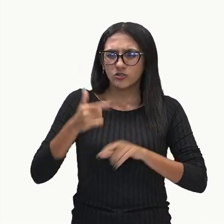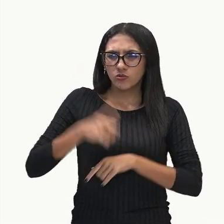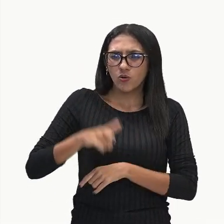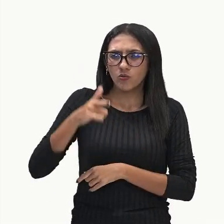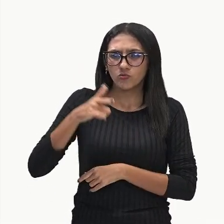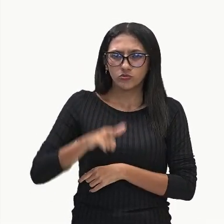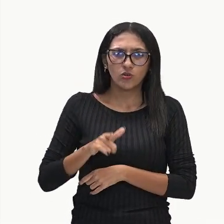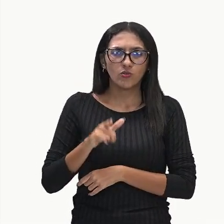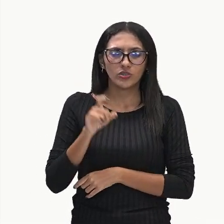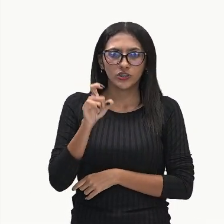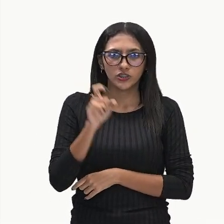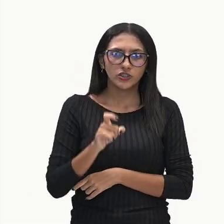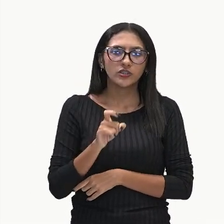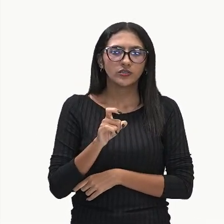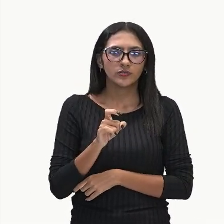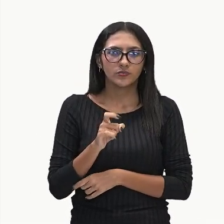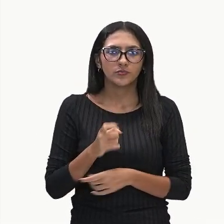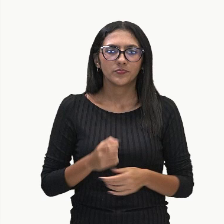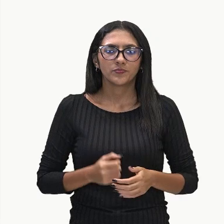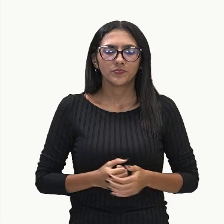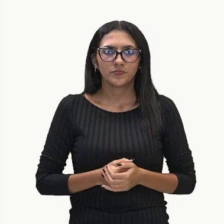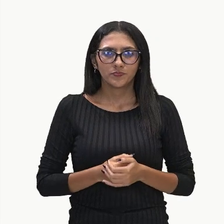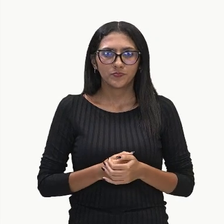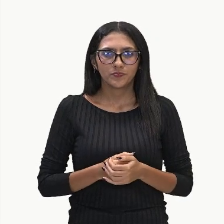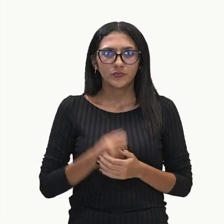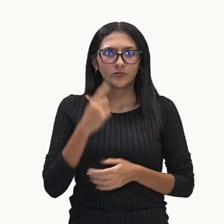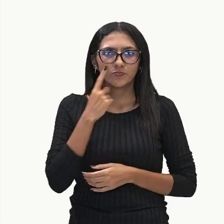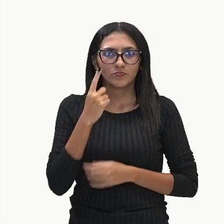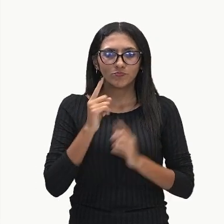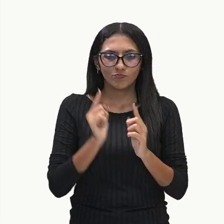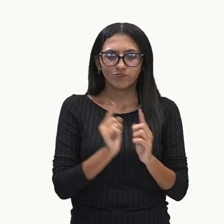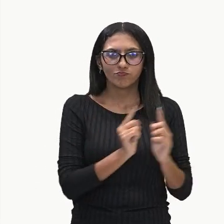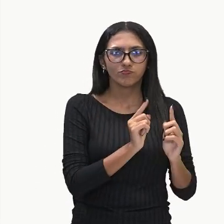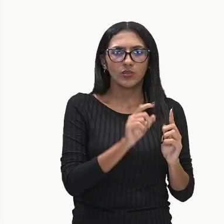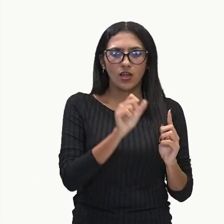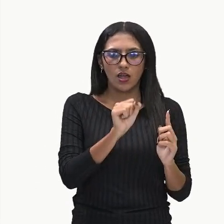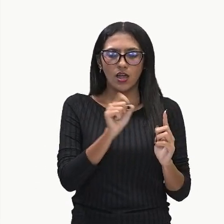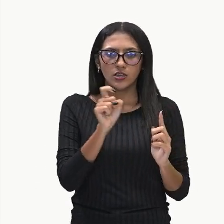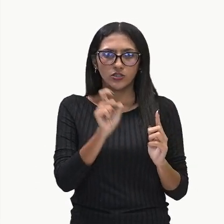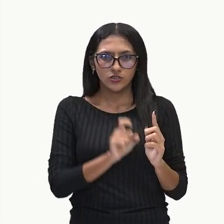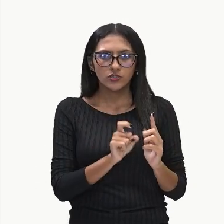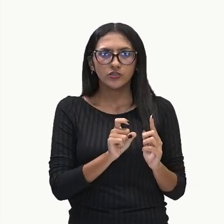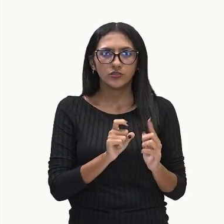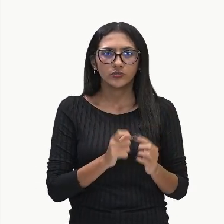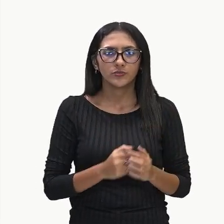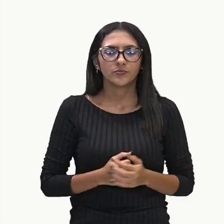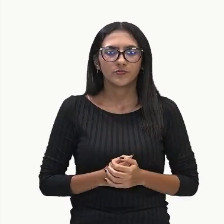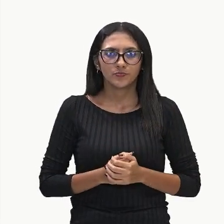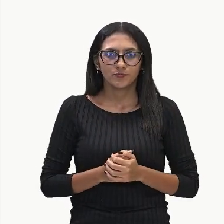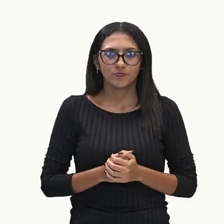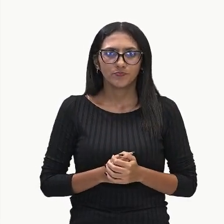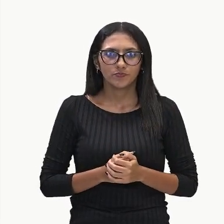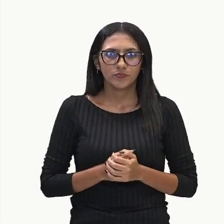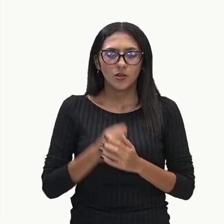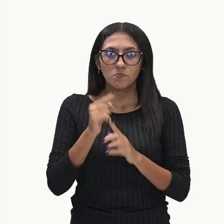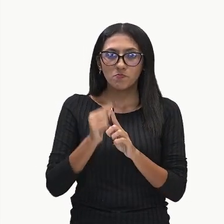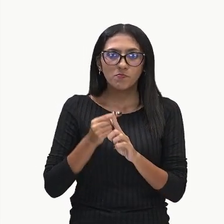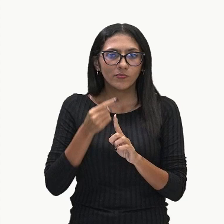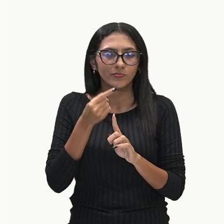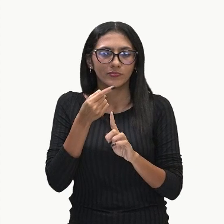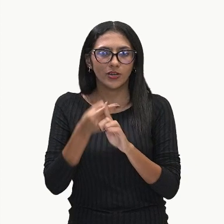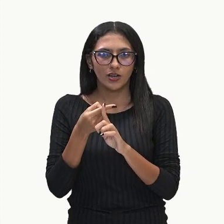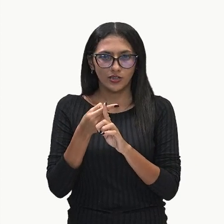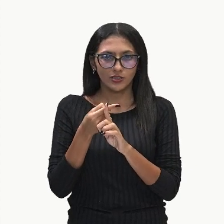ele daqui. Quem sobrou no primeiro termo? Ax. Mais, repetindo aqui